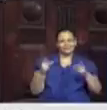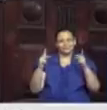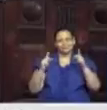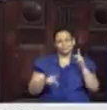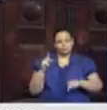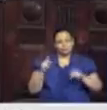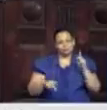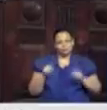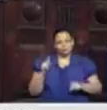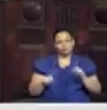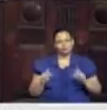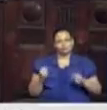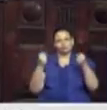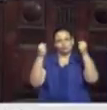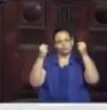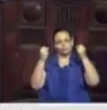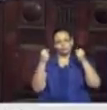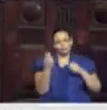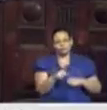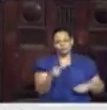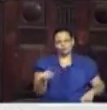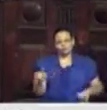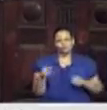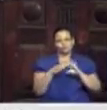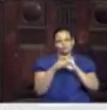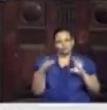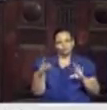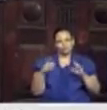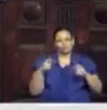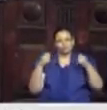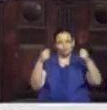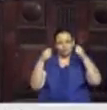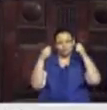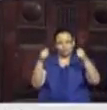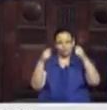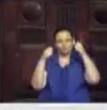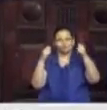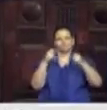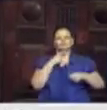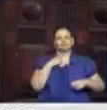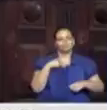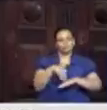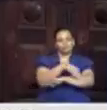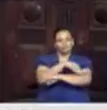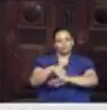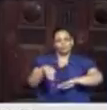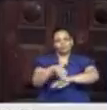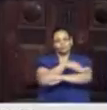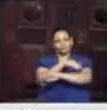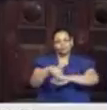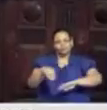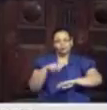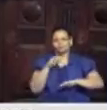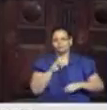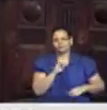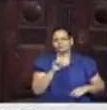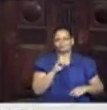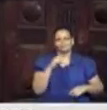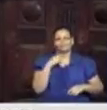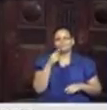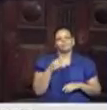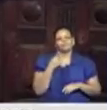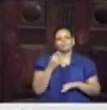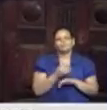popular democrática, se a manifestação da vontade nas ruas, se isto não for